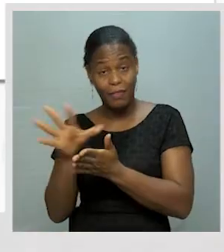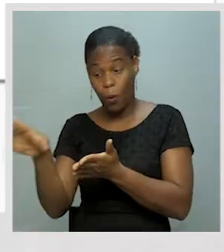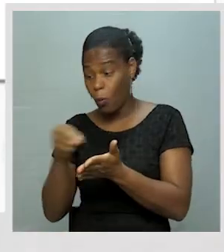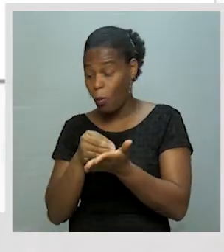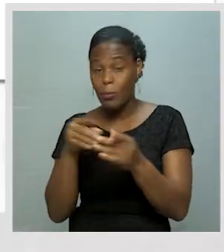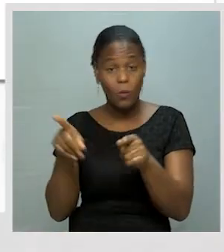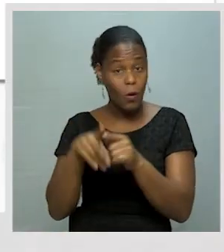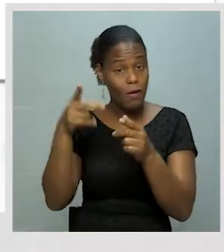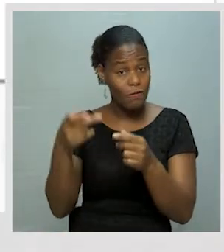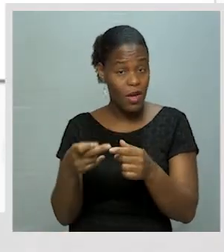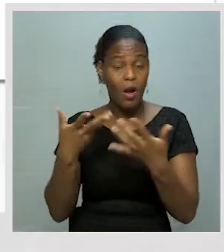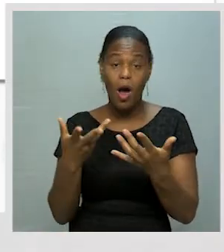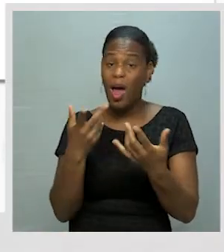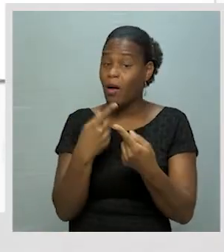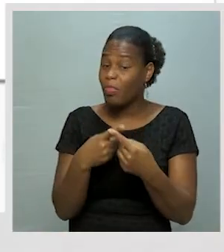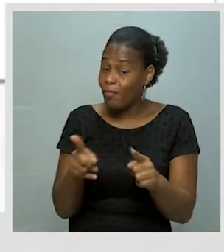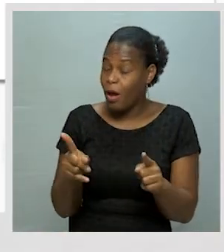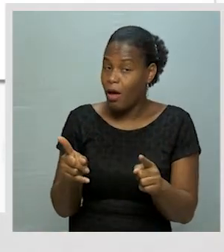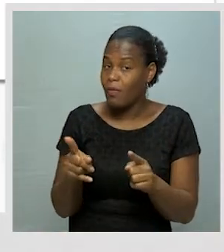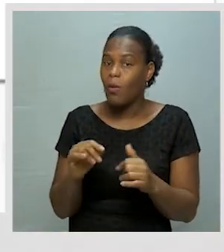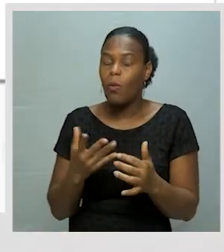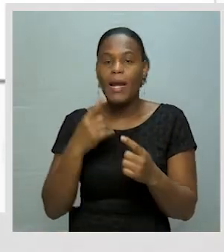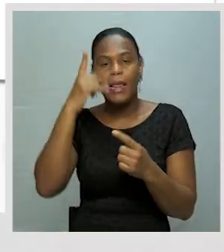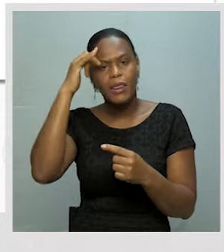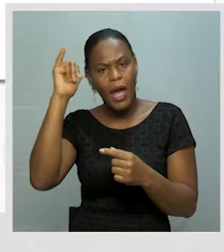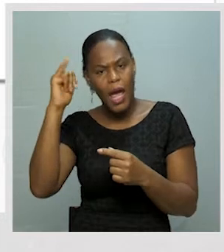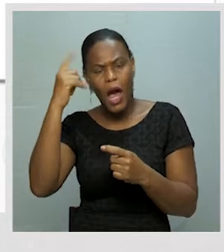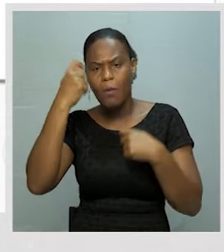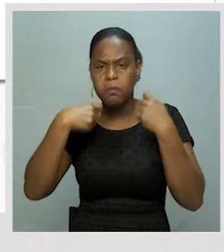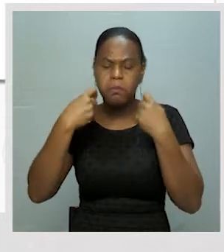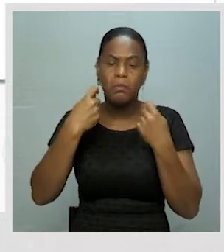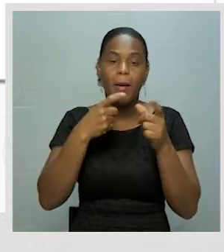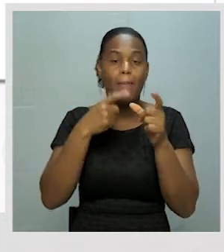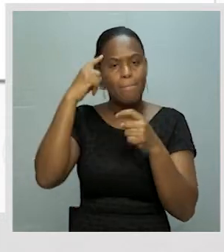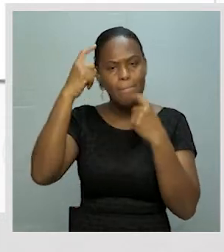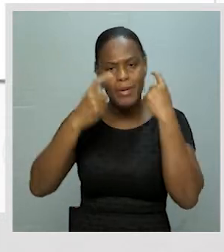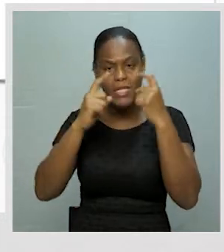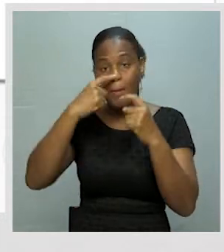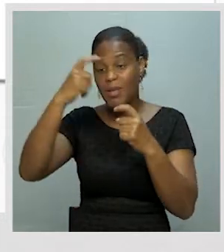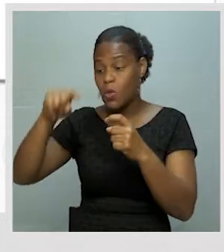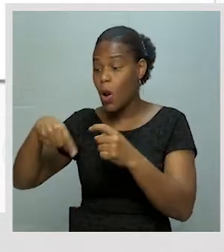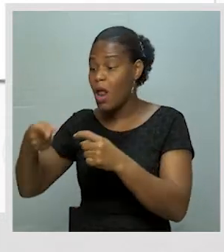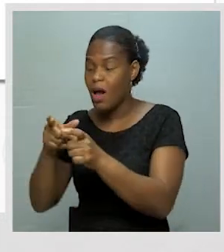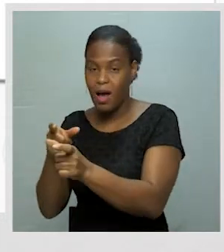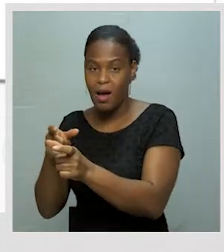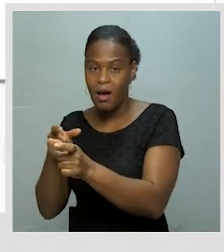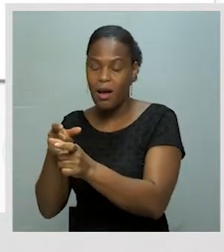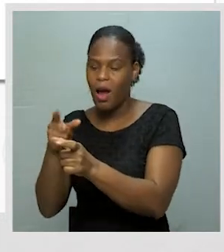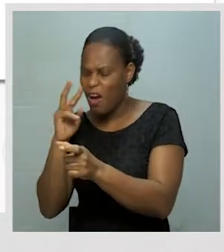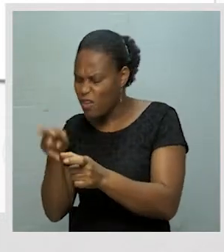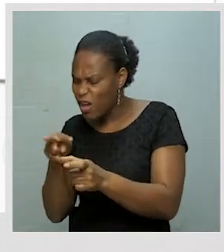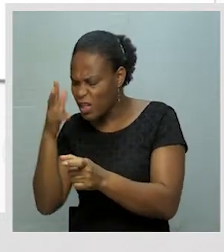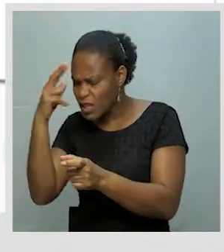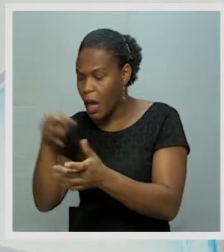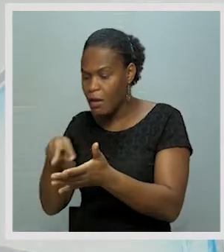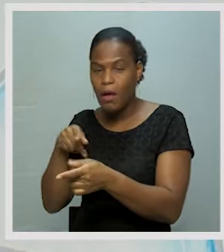É quando expressamos a ideia ou o pensamento de outros através de nossas palavras. Sempre referimos